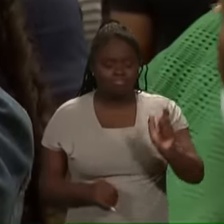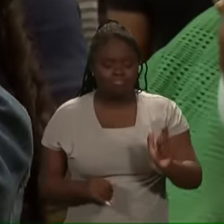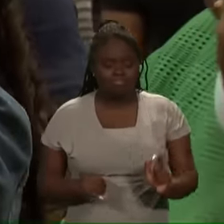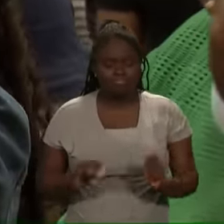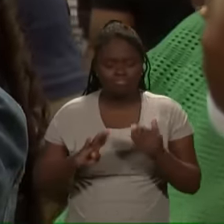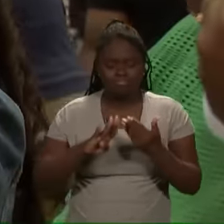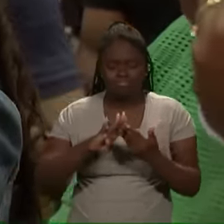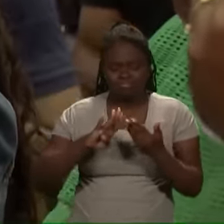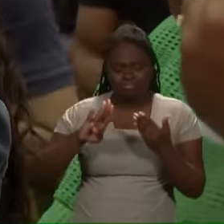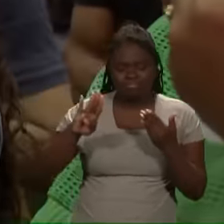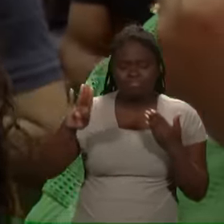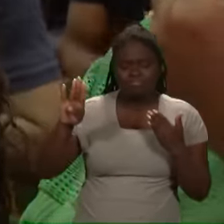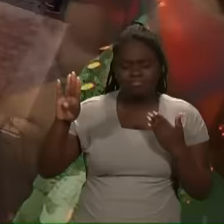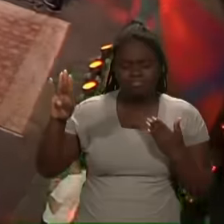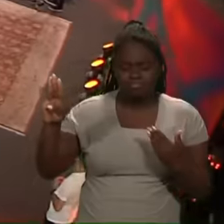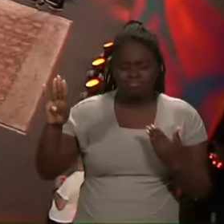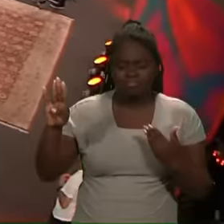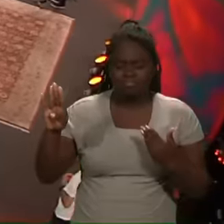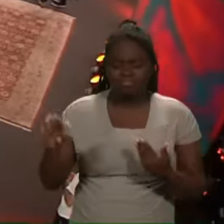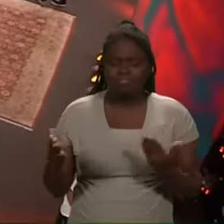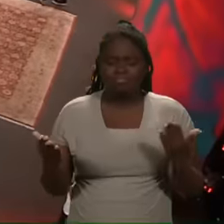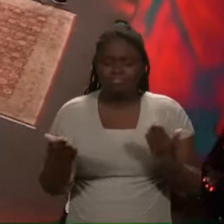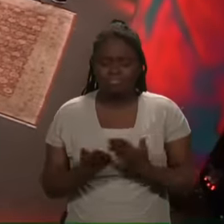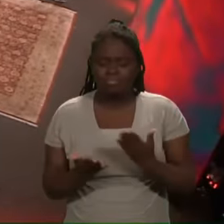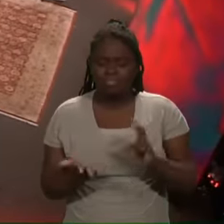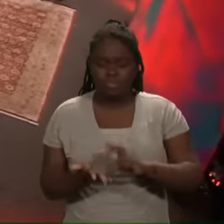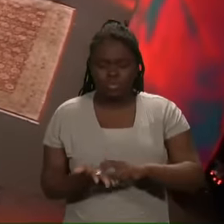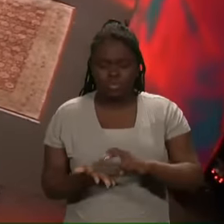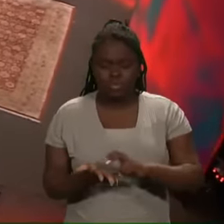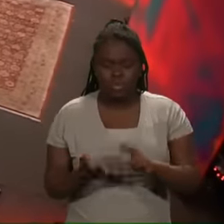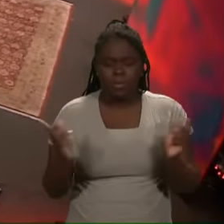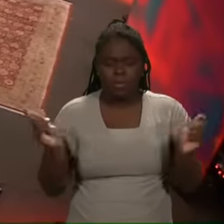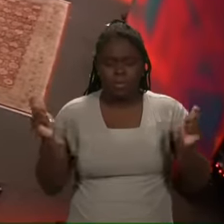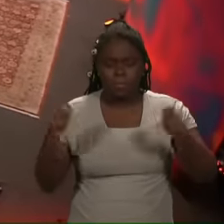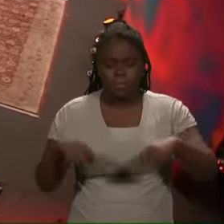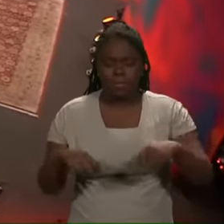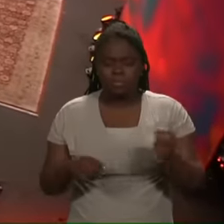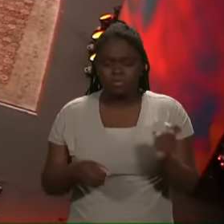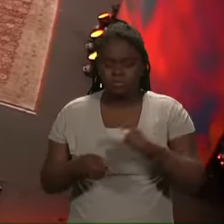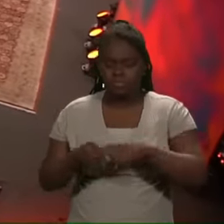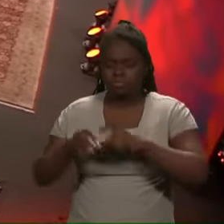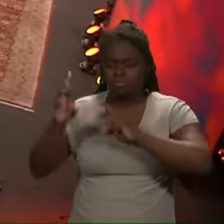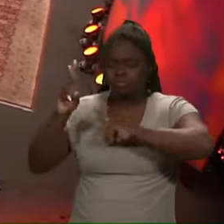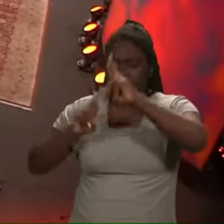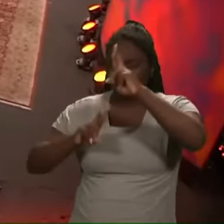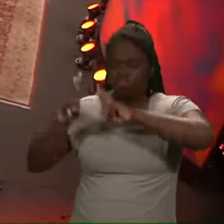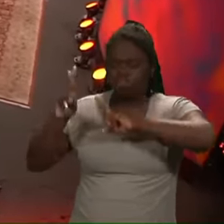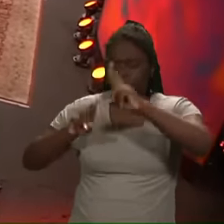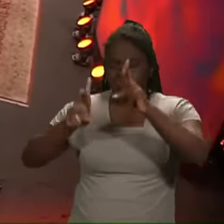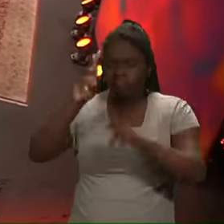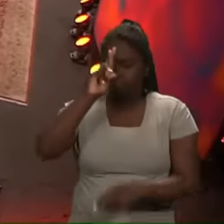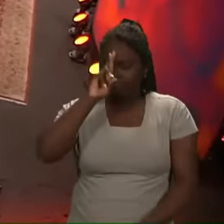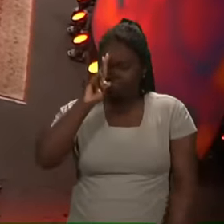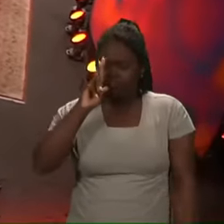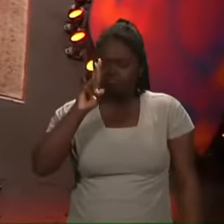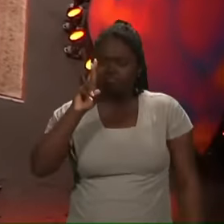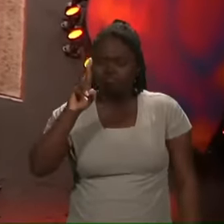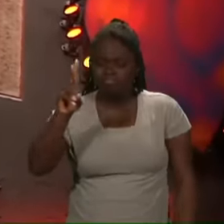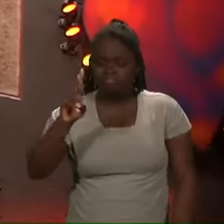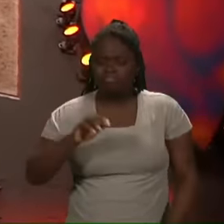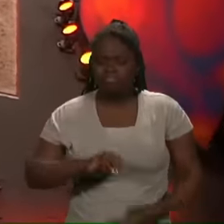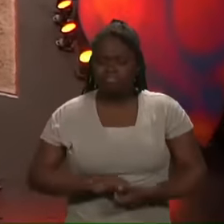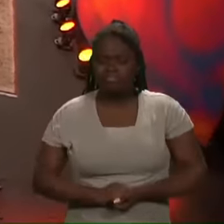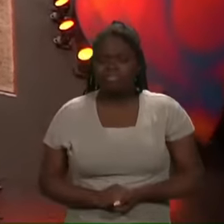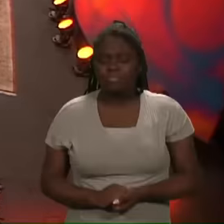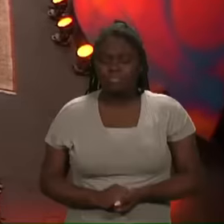teus caminhos, que nesta manhã ele possa se voltar para o Senhor, que nesta hora, Pai,